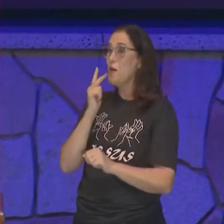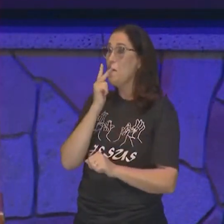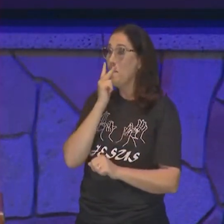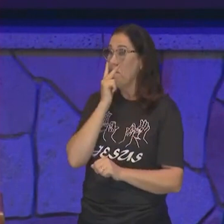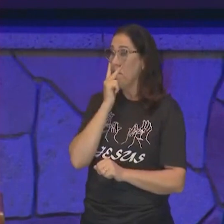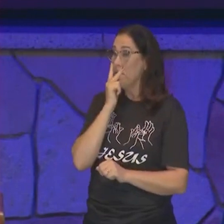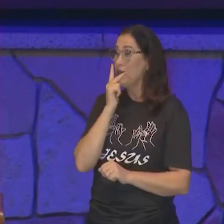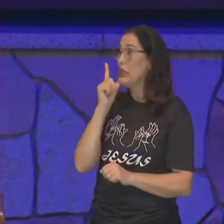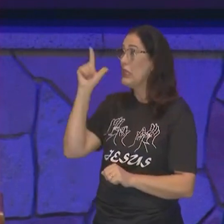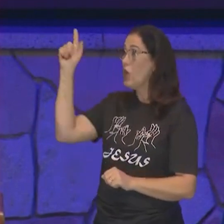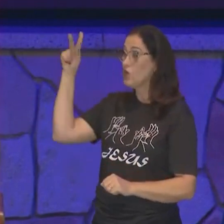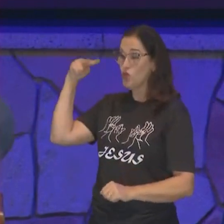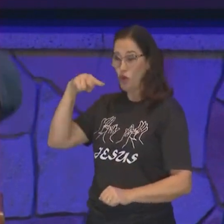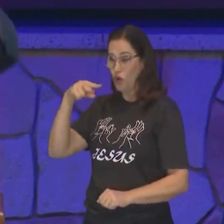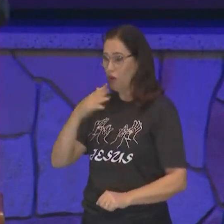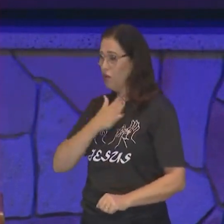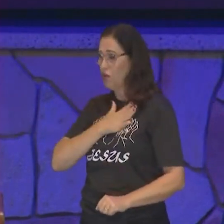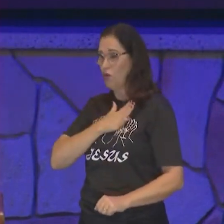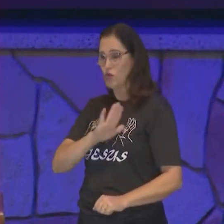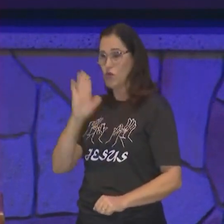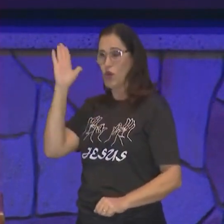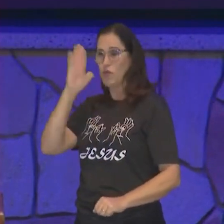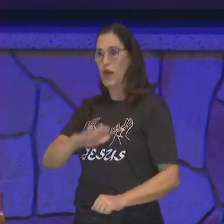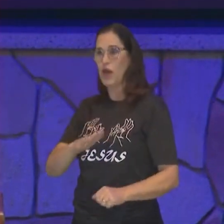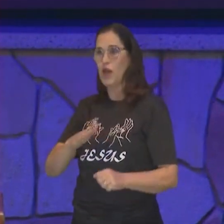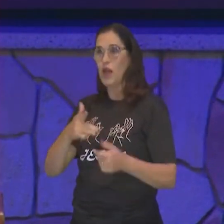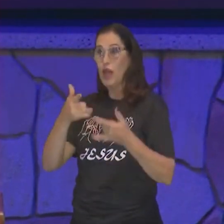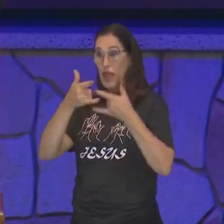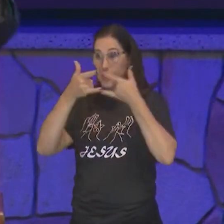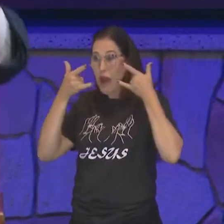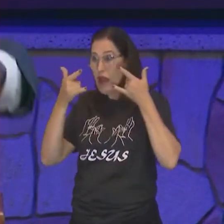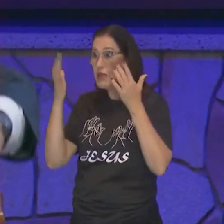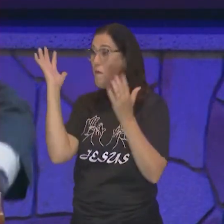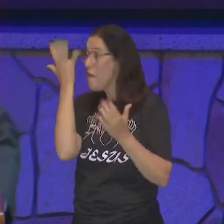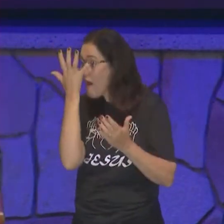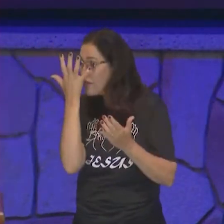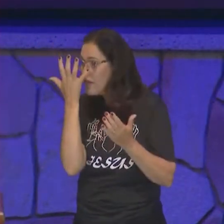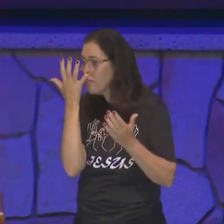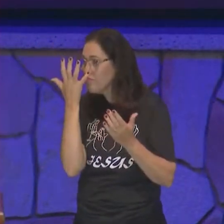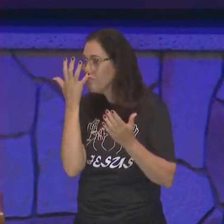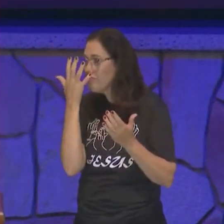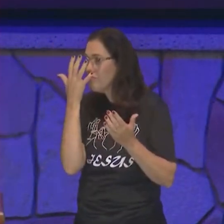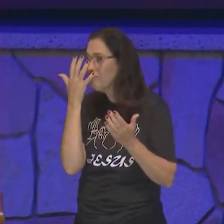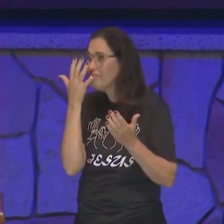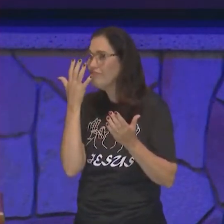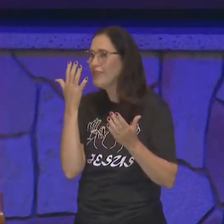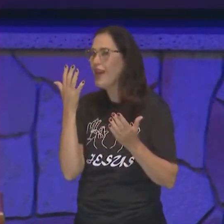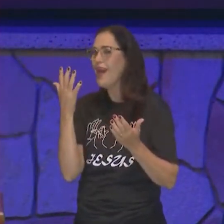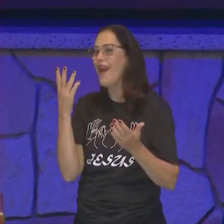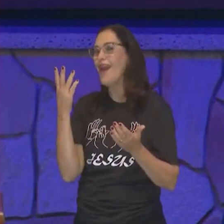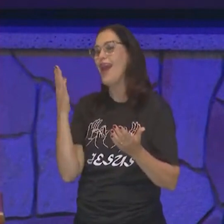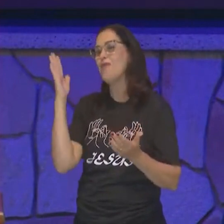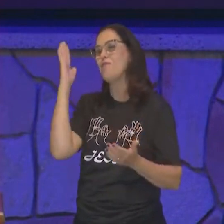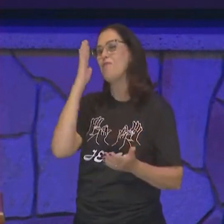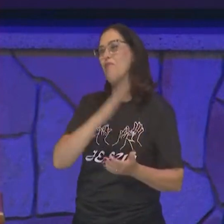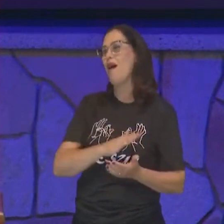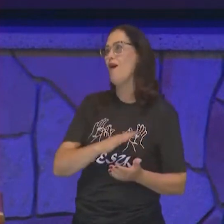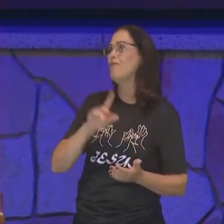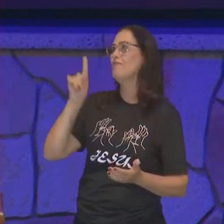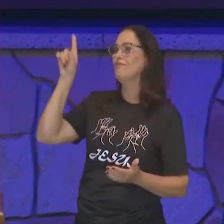aos olhos do Senhor, e estas máscaras fazem mal aos olhos do